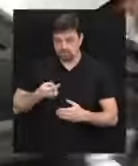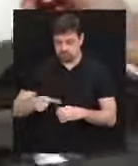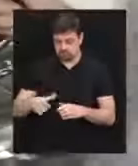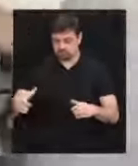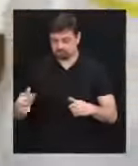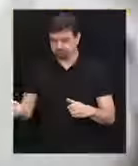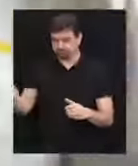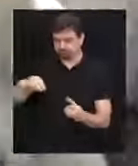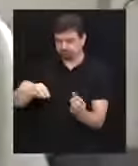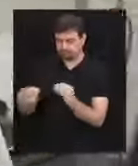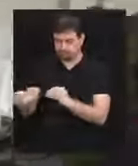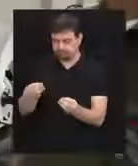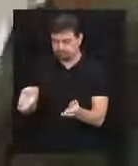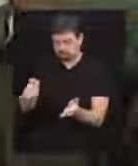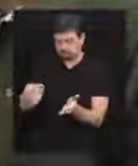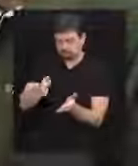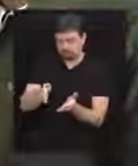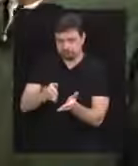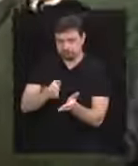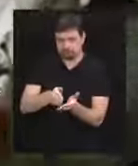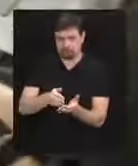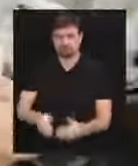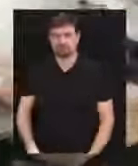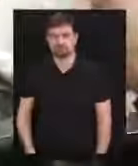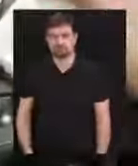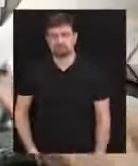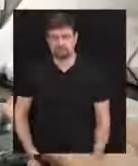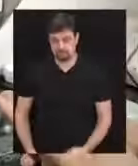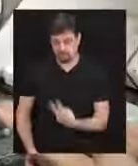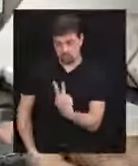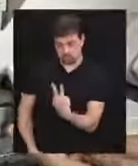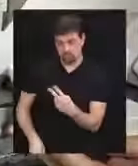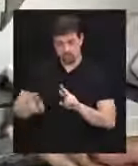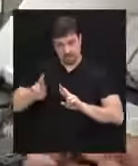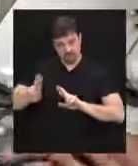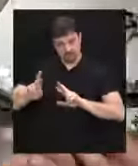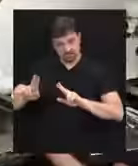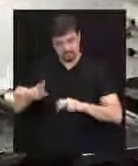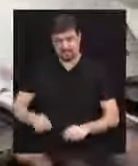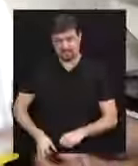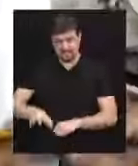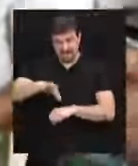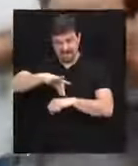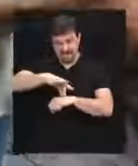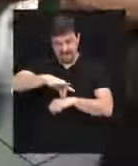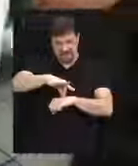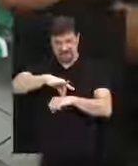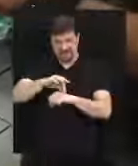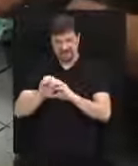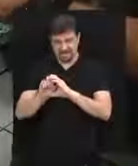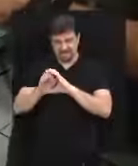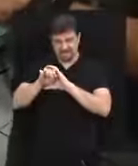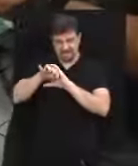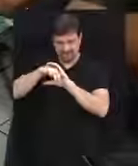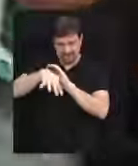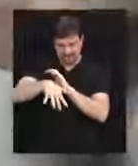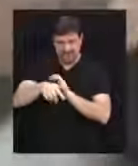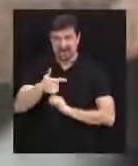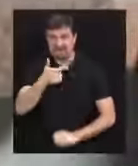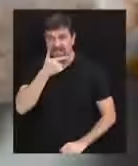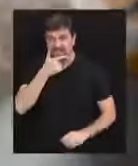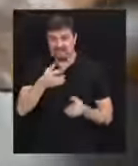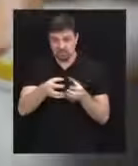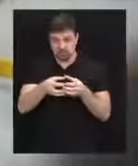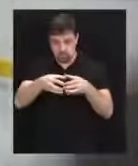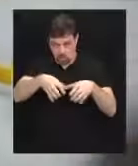gente vai rechear, né? Agora nós vamos rechear. Então vamos lá, botar recheio, a gente vai fazer dois sabores, né? Isso. É o sabor de carne. Carne moída, carne, queijo e